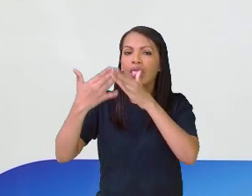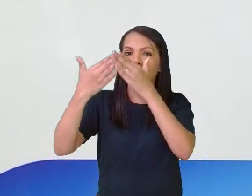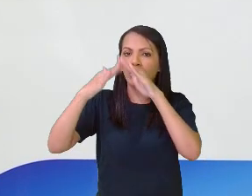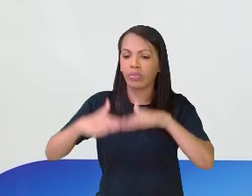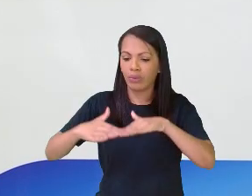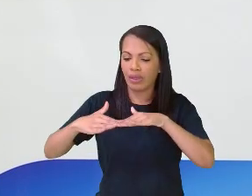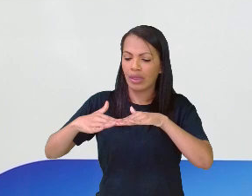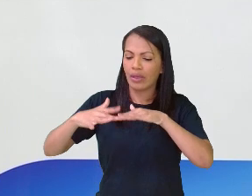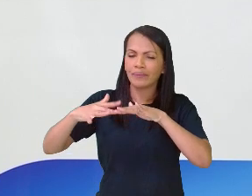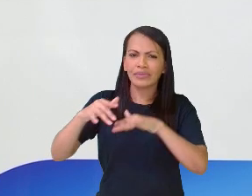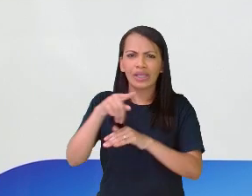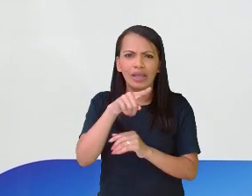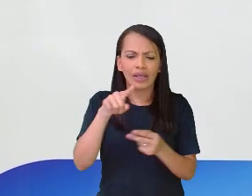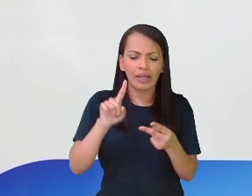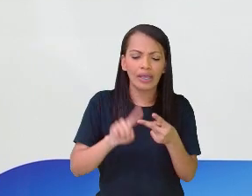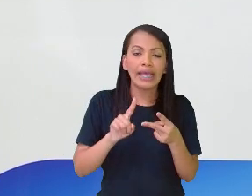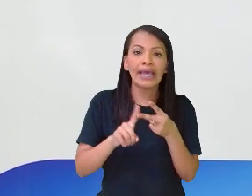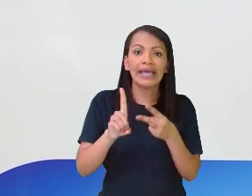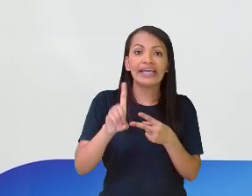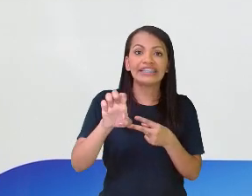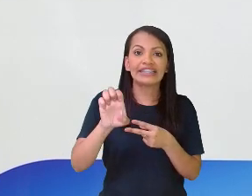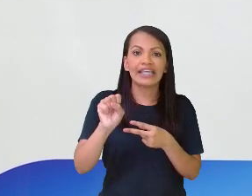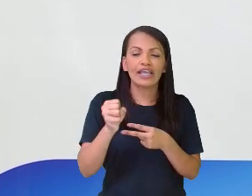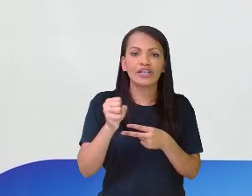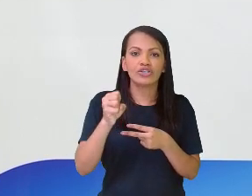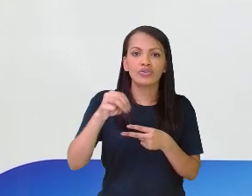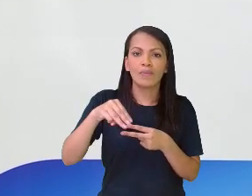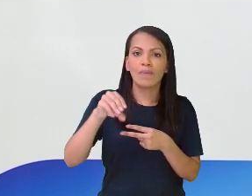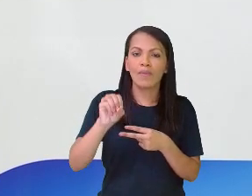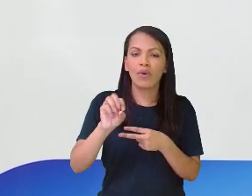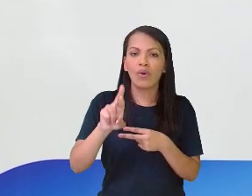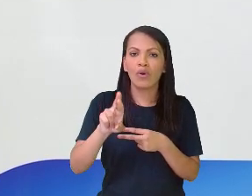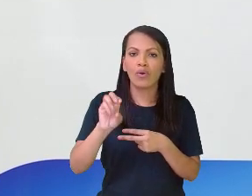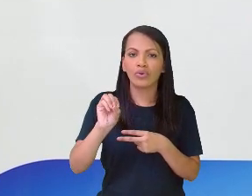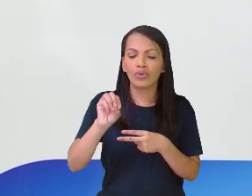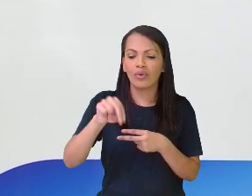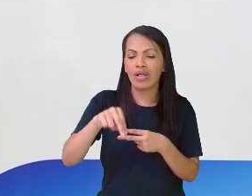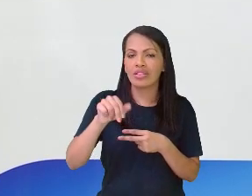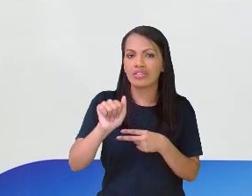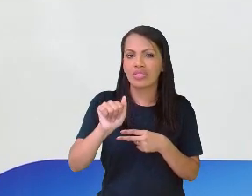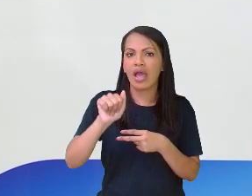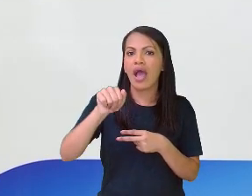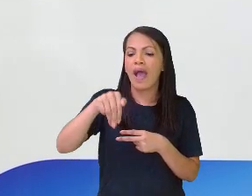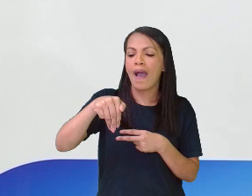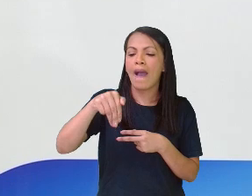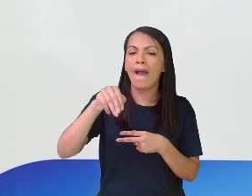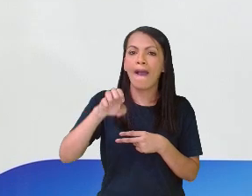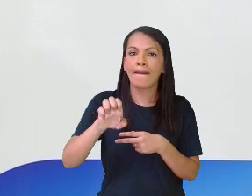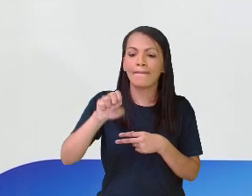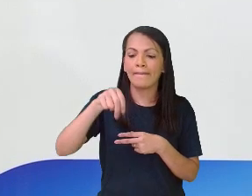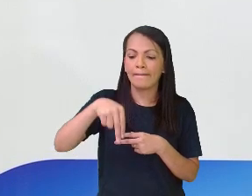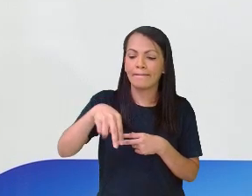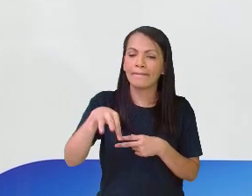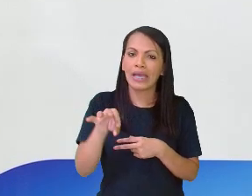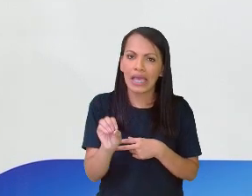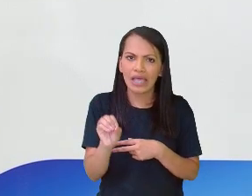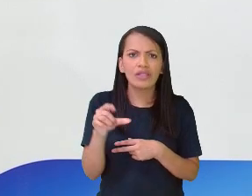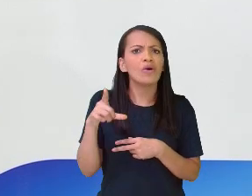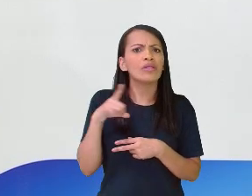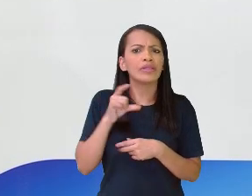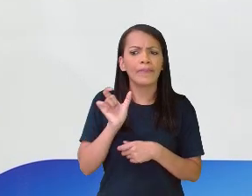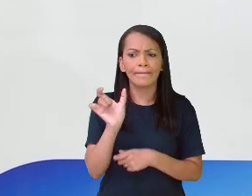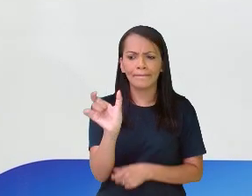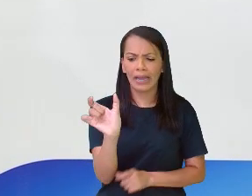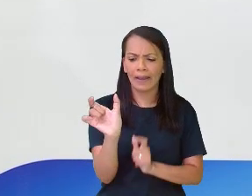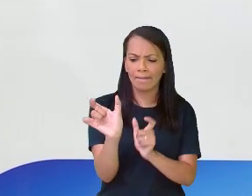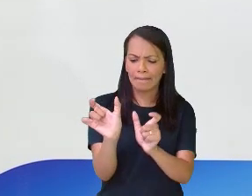vocês compreenderam o significado destas palavras? Então, já temos textos até termos mais